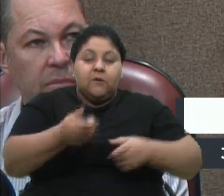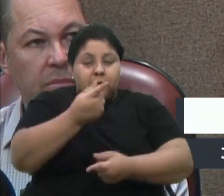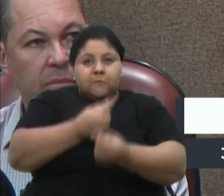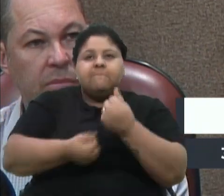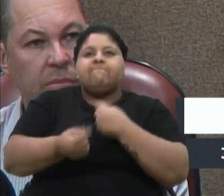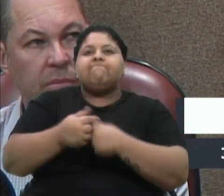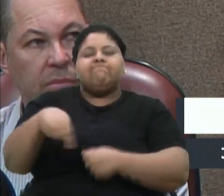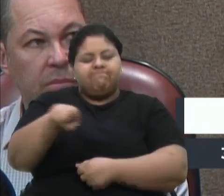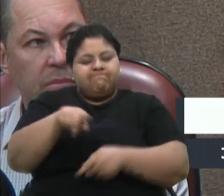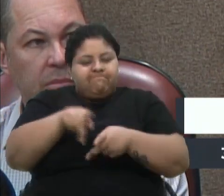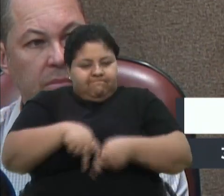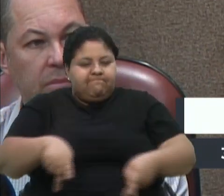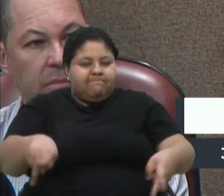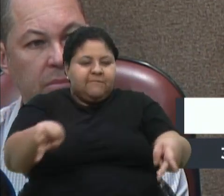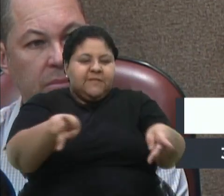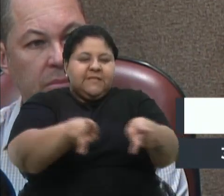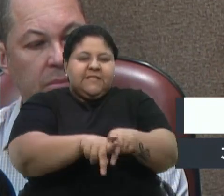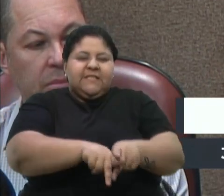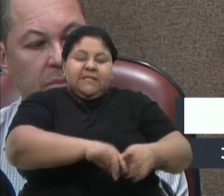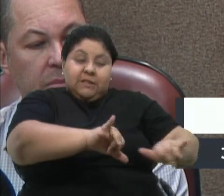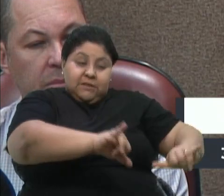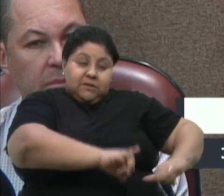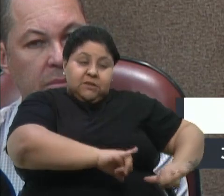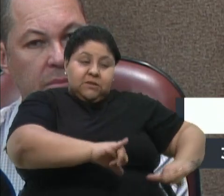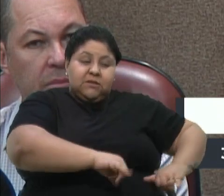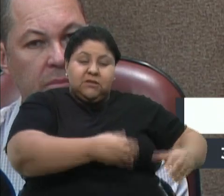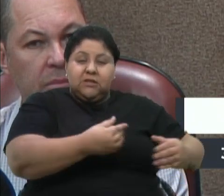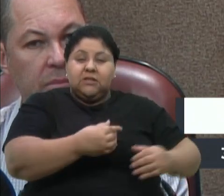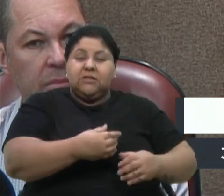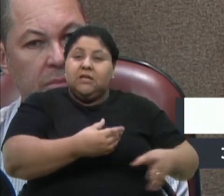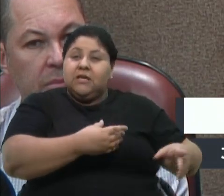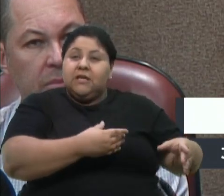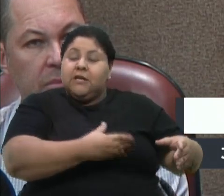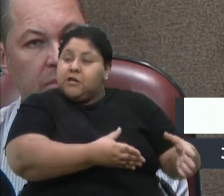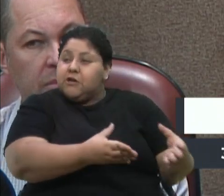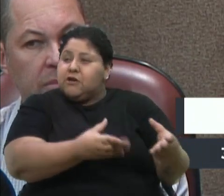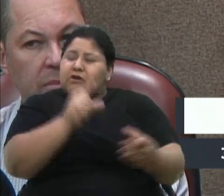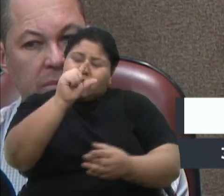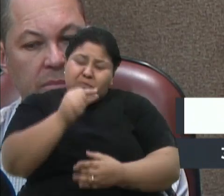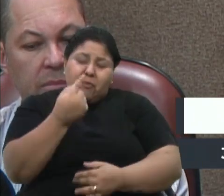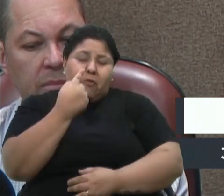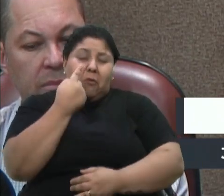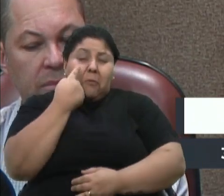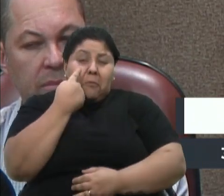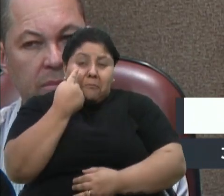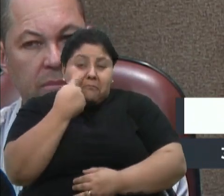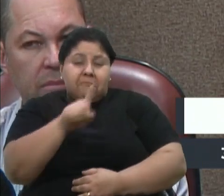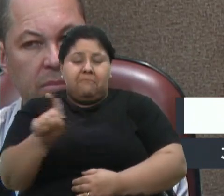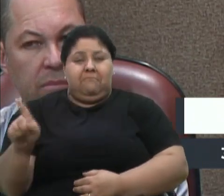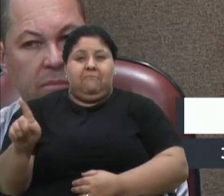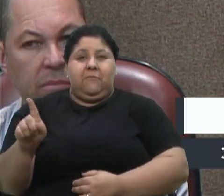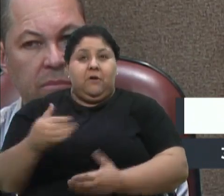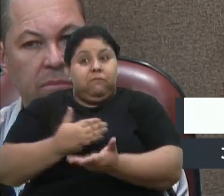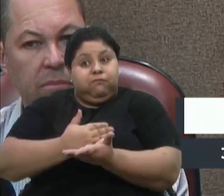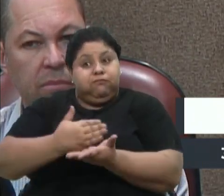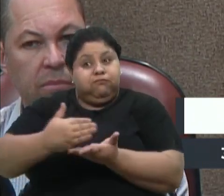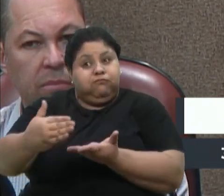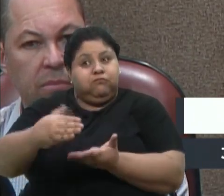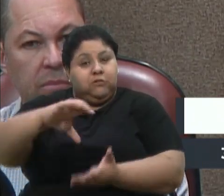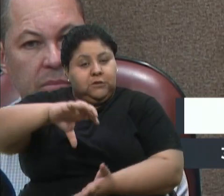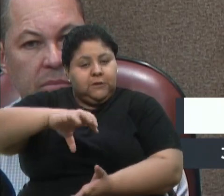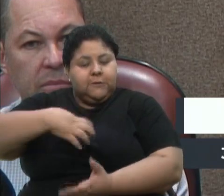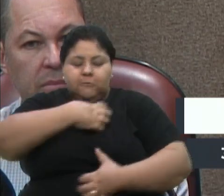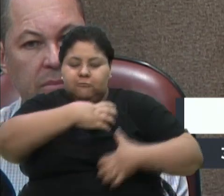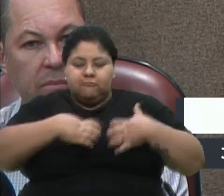do nosso povo, que tanto sofre e muito é pouco visto. E que daqui para frente a gente consiga, de uma forma ou de